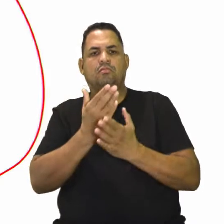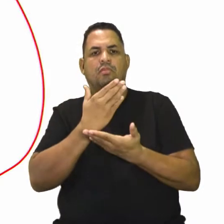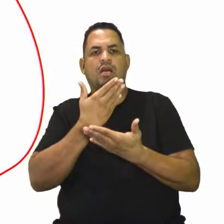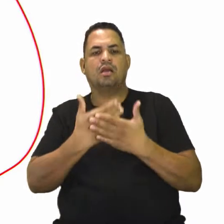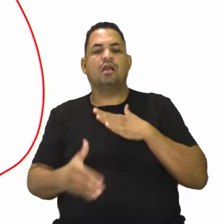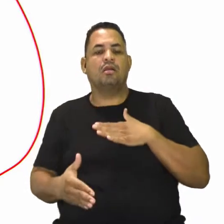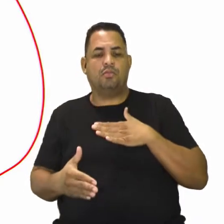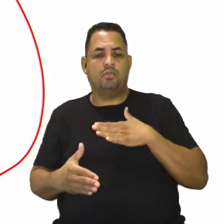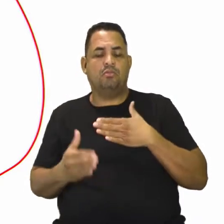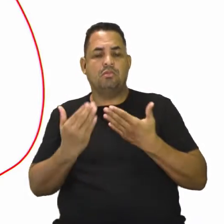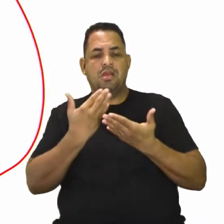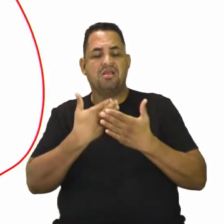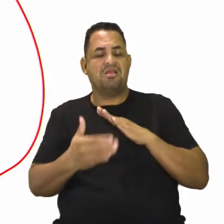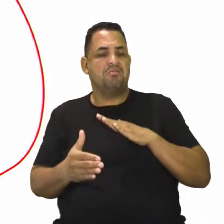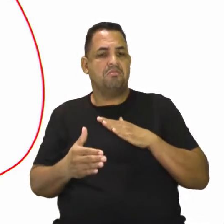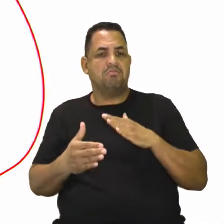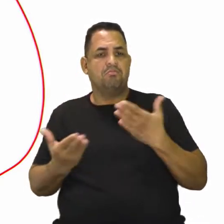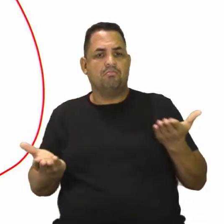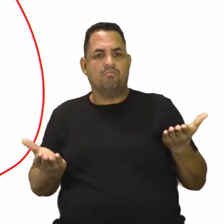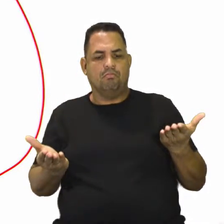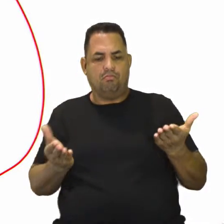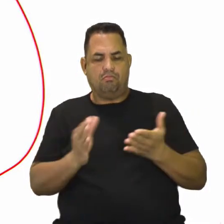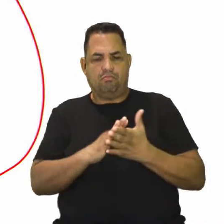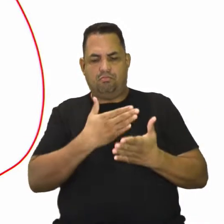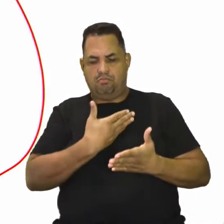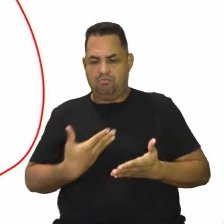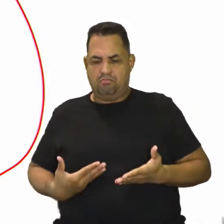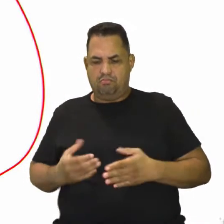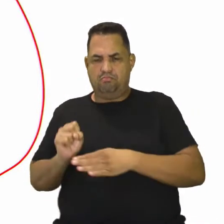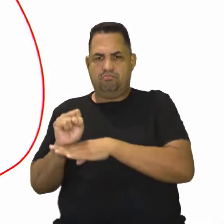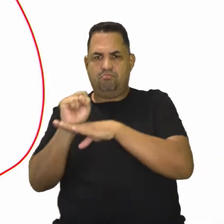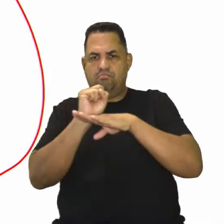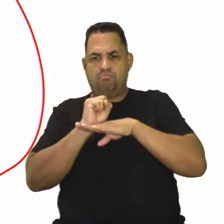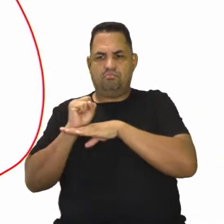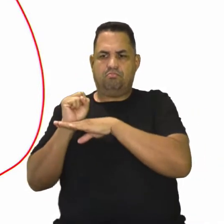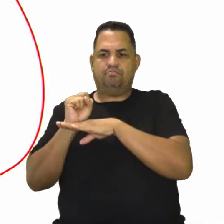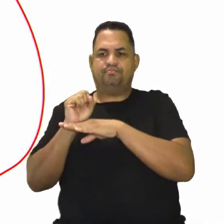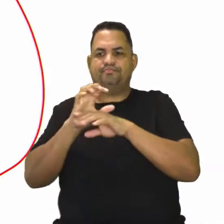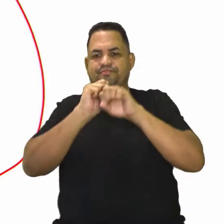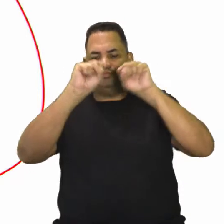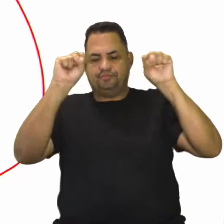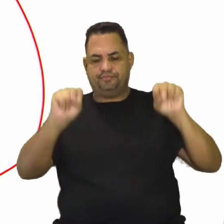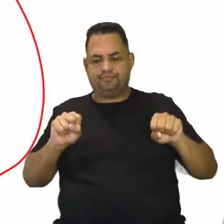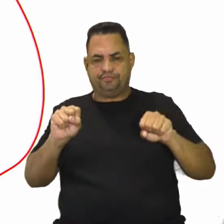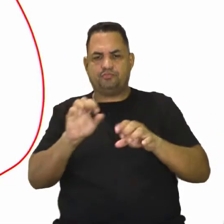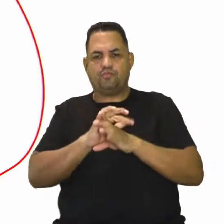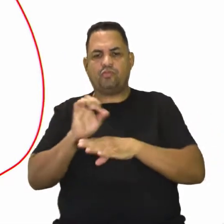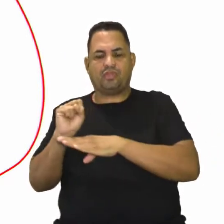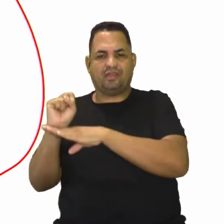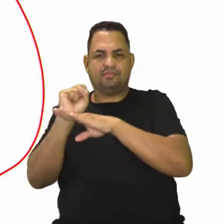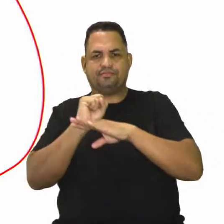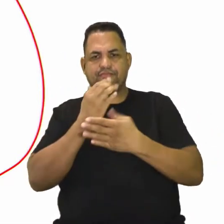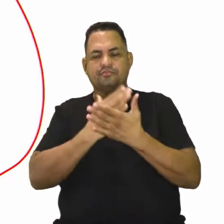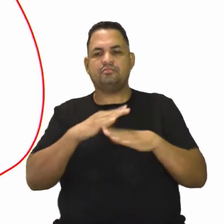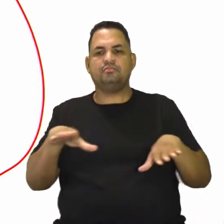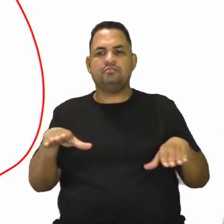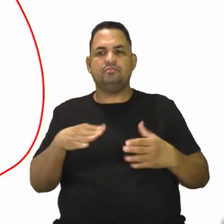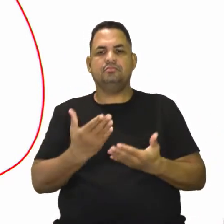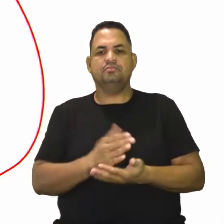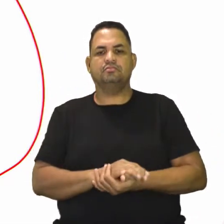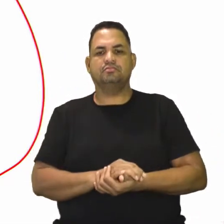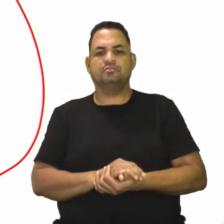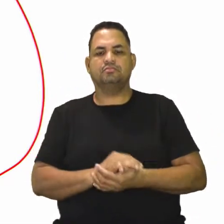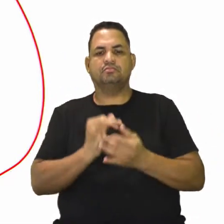regime socialista. O regime socialista caiu, gente, não existe mais regime socialista. Hoje, vem cá, só para a questão